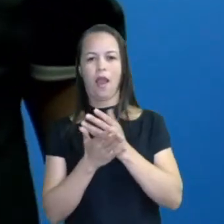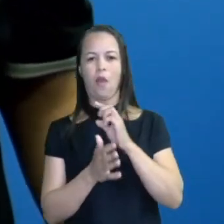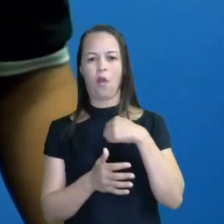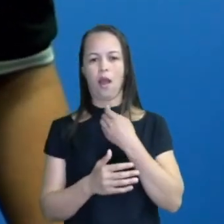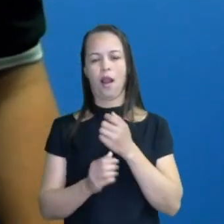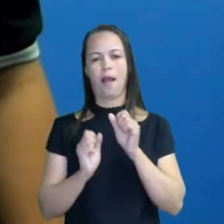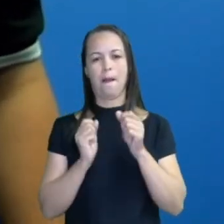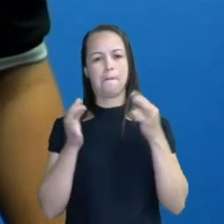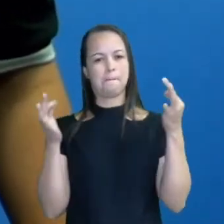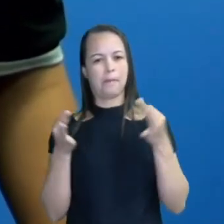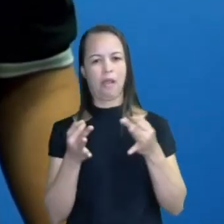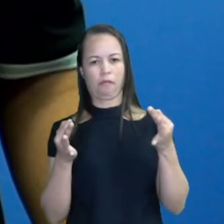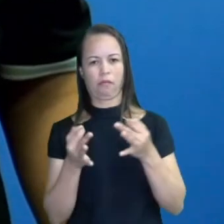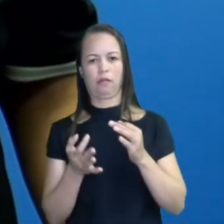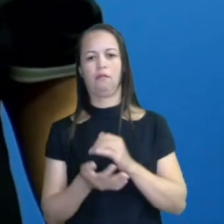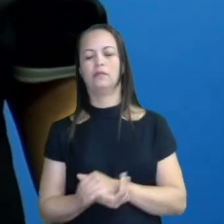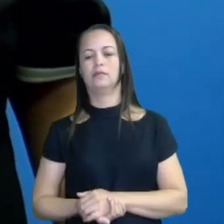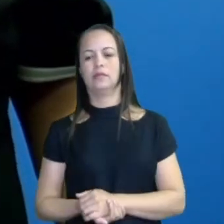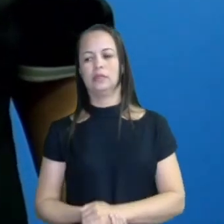lá?